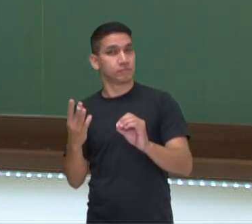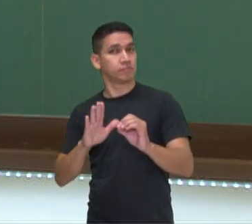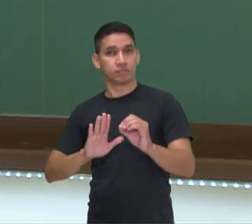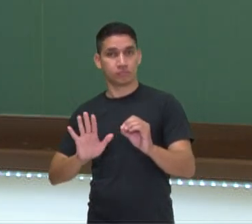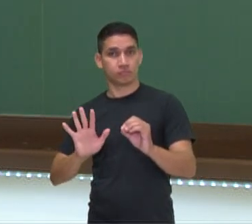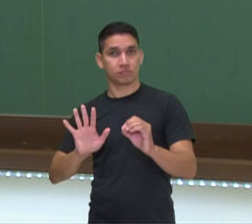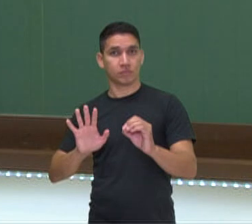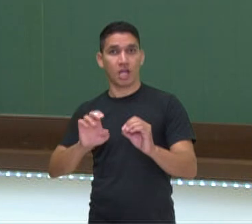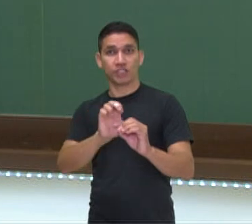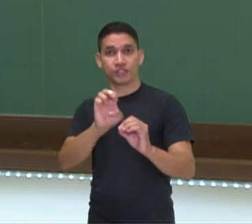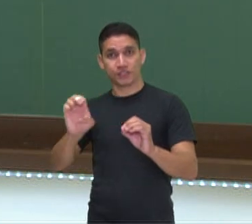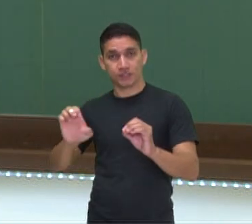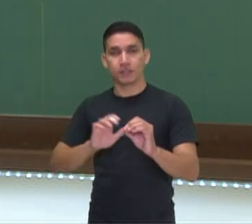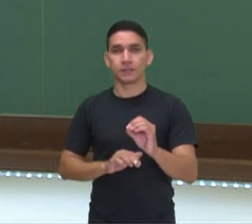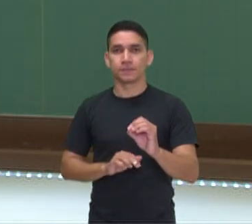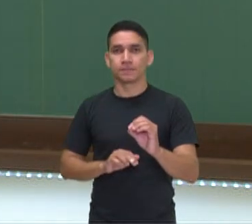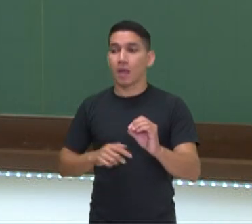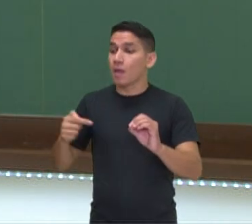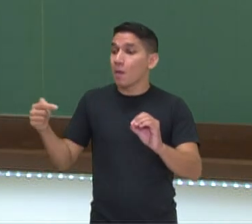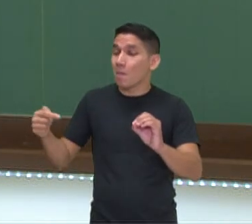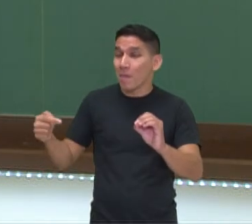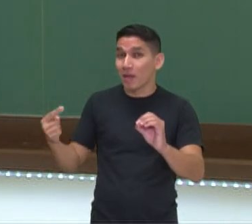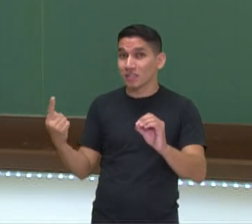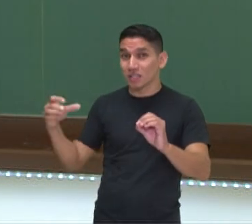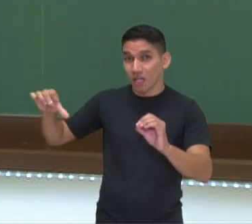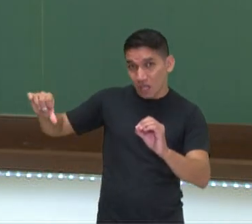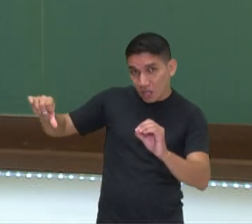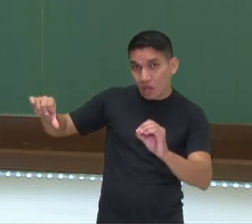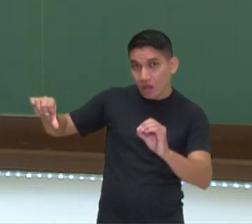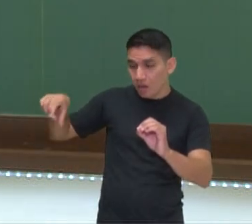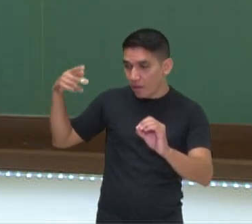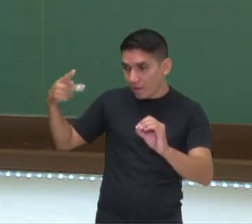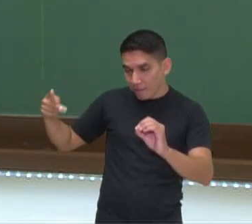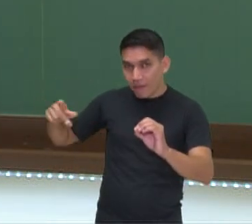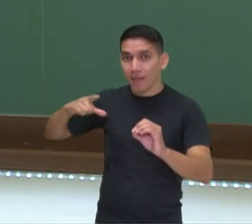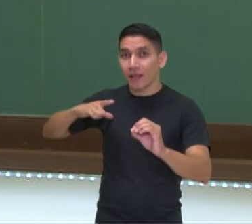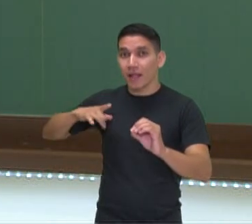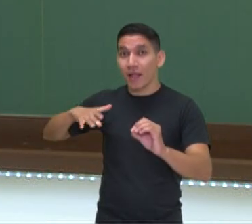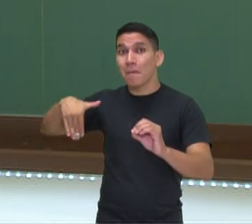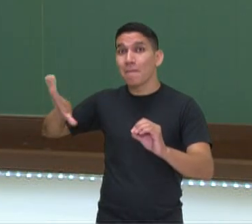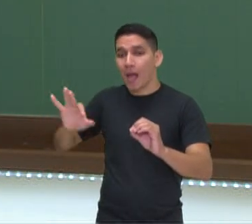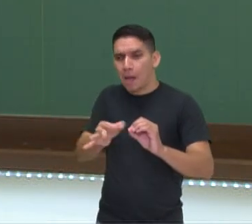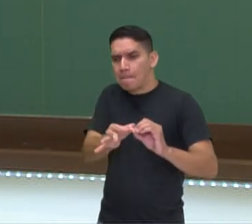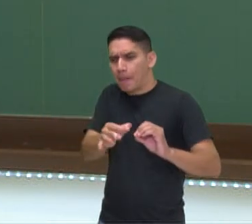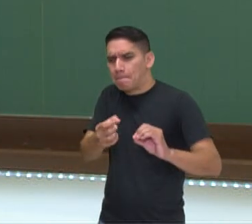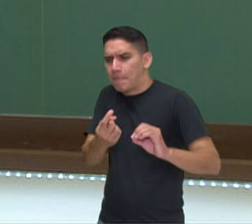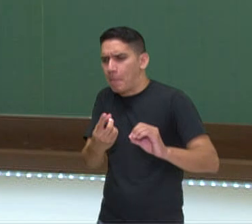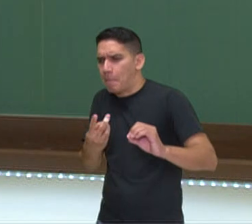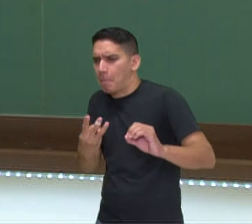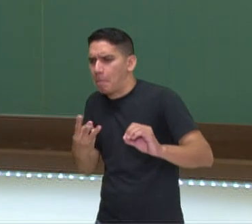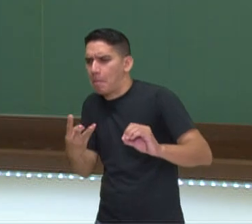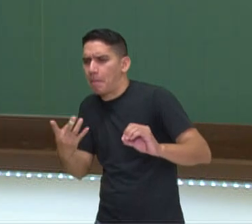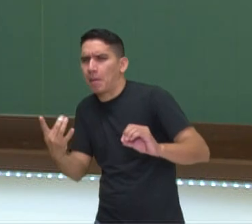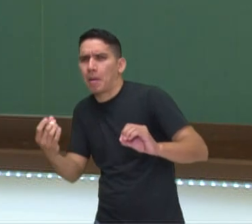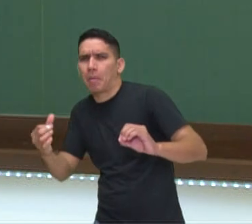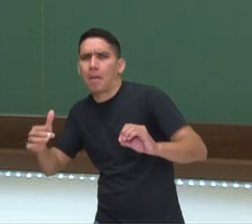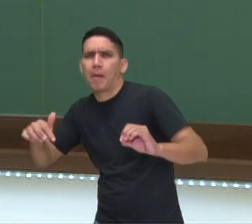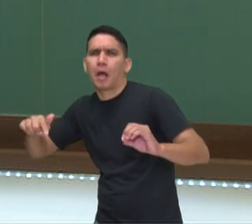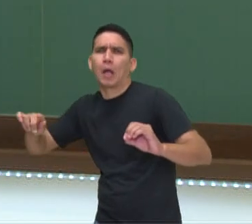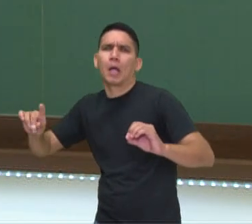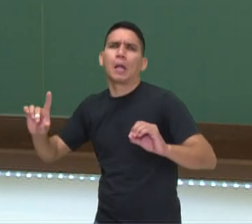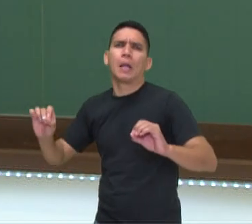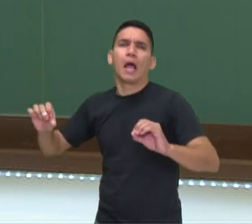à esquerda. E o menos 19 está distante do zero